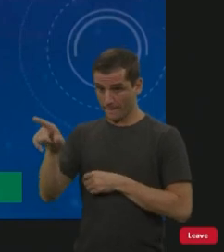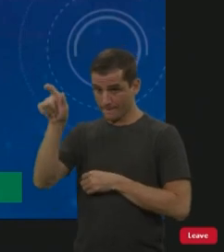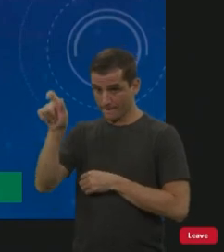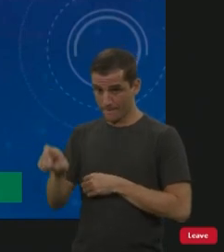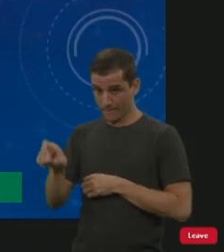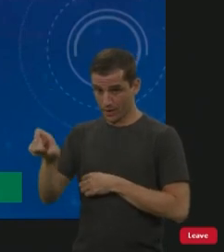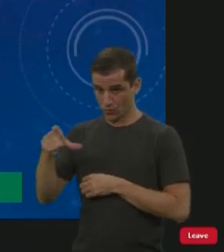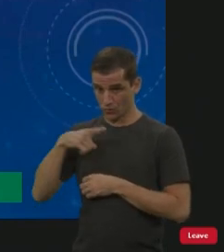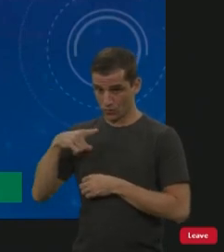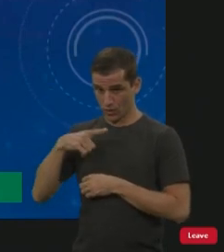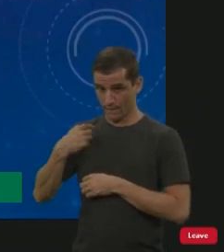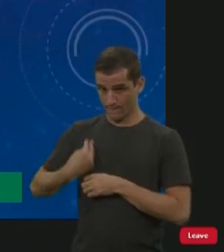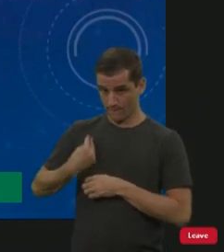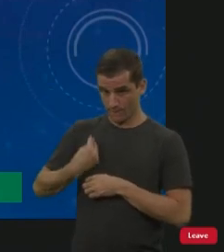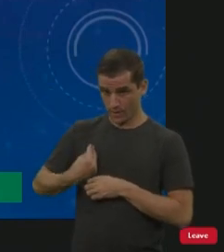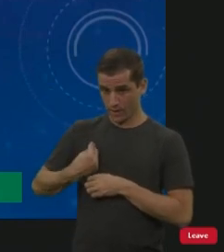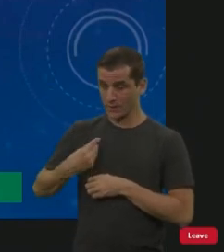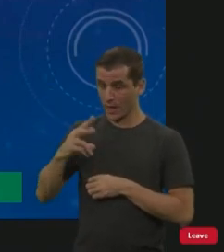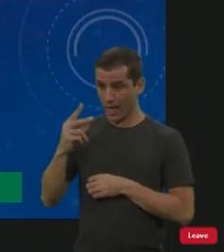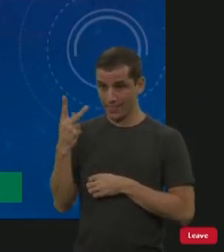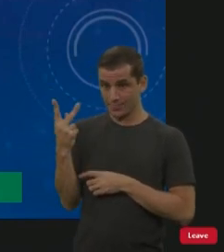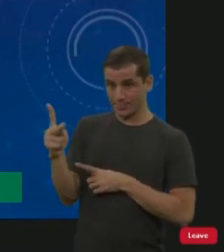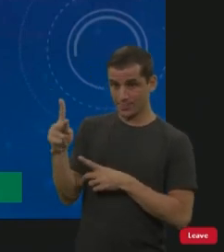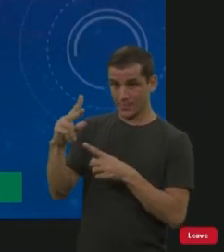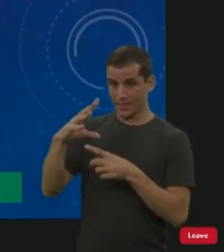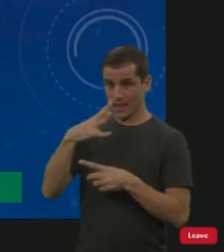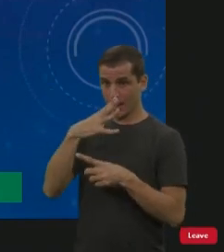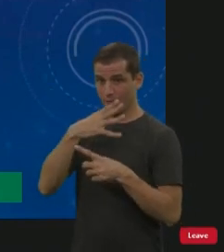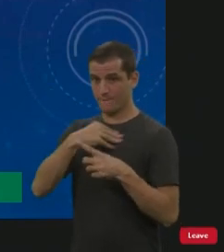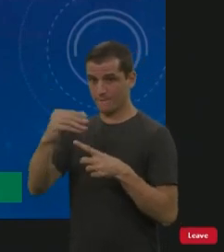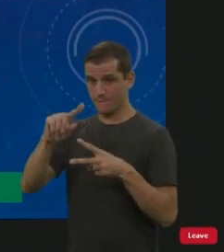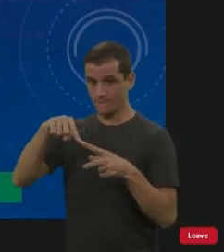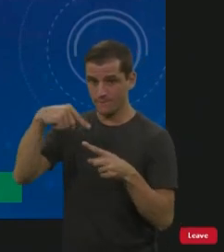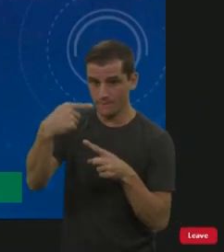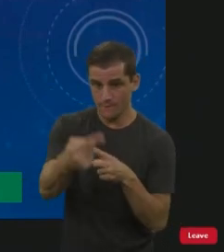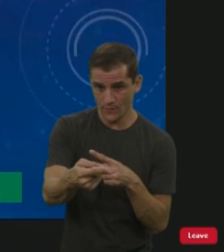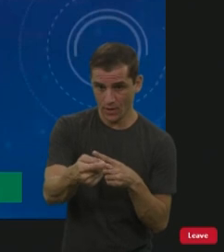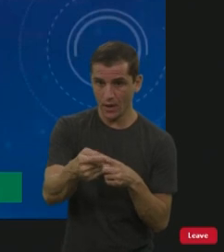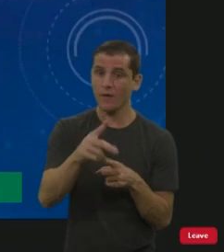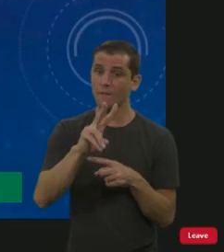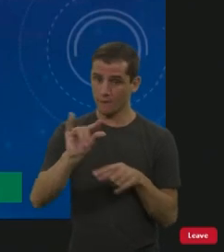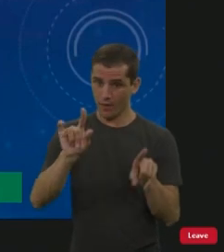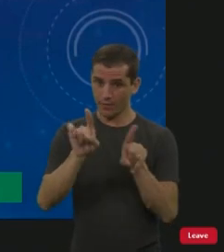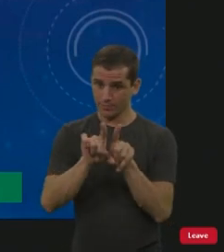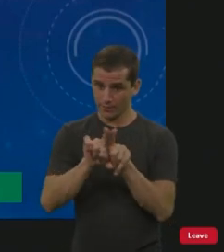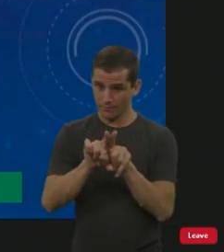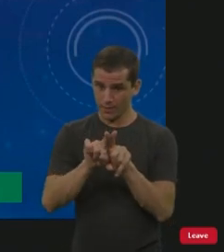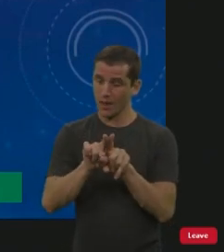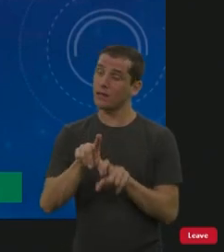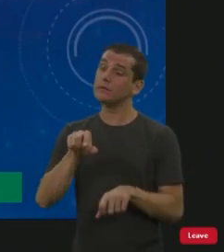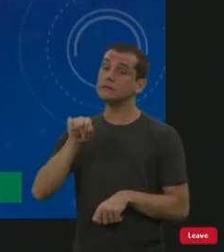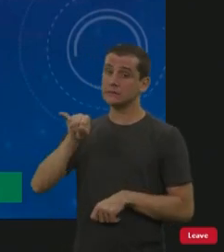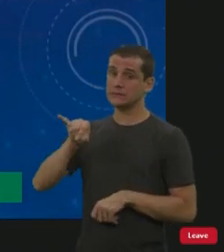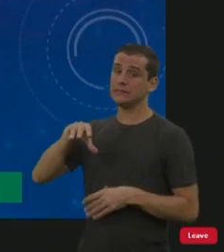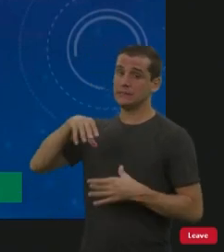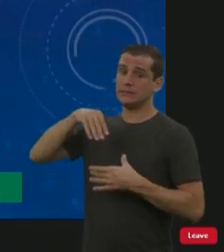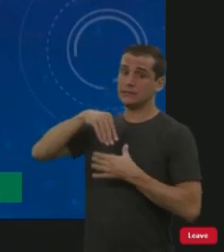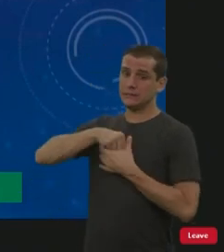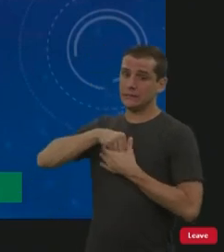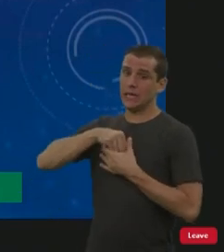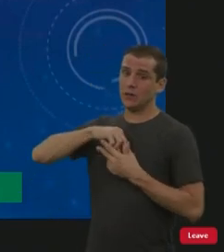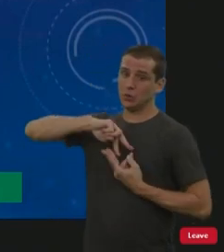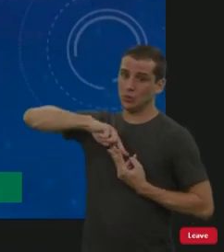desses portadores, apenas se eles se encontrarem numa situação assim como os pais, que encontrarem